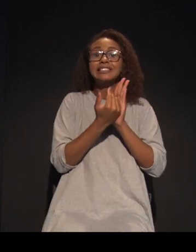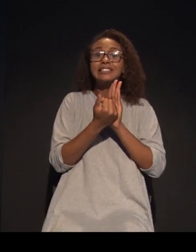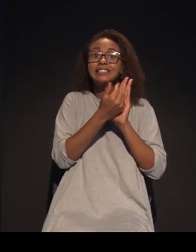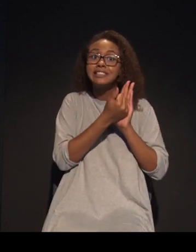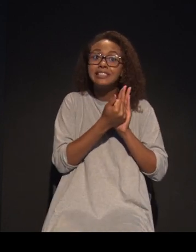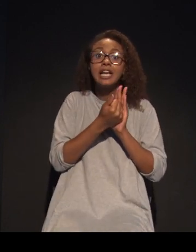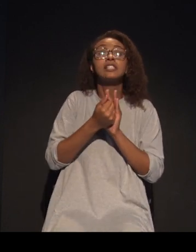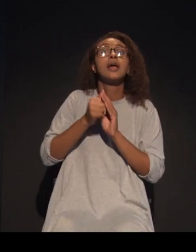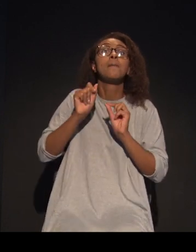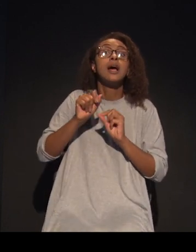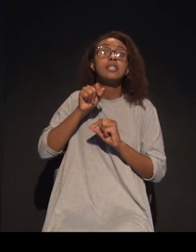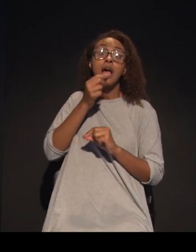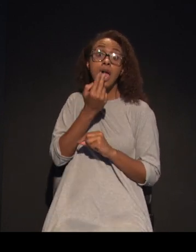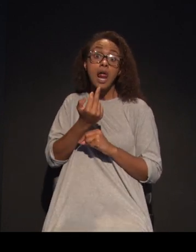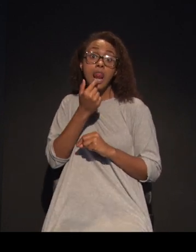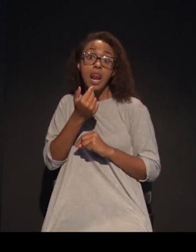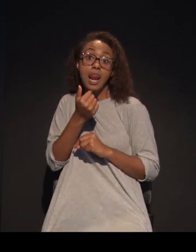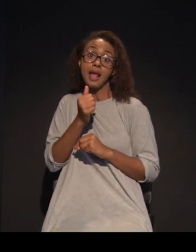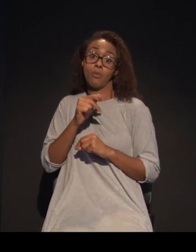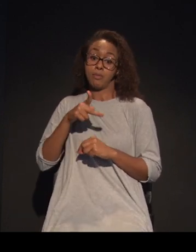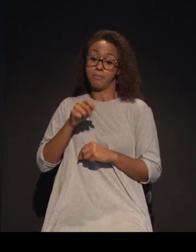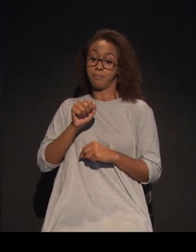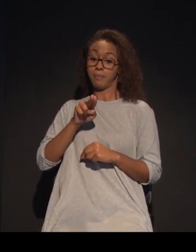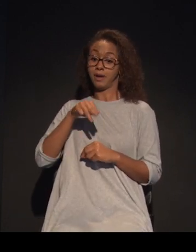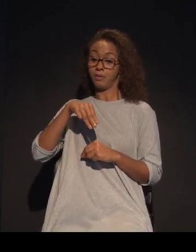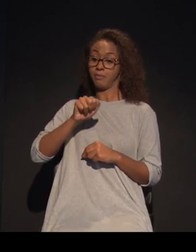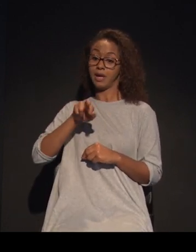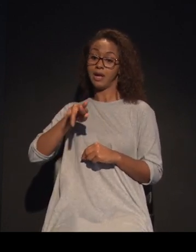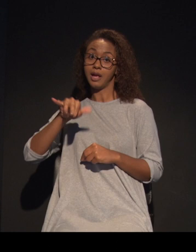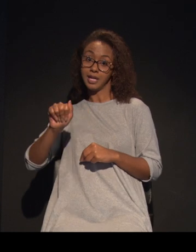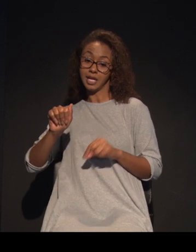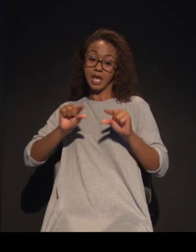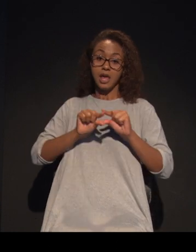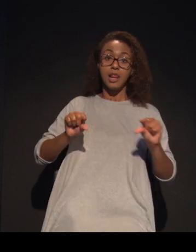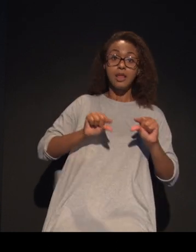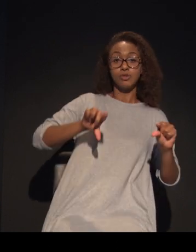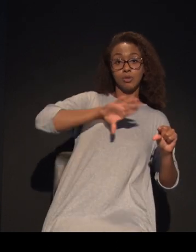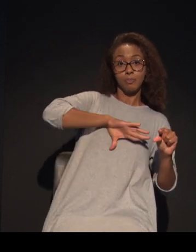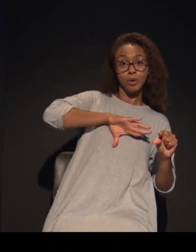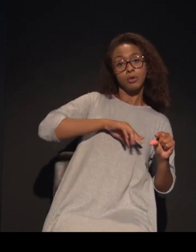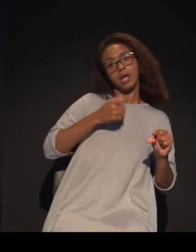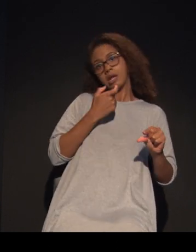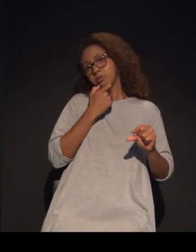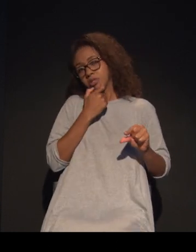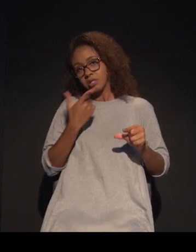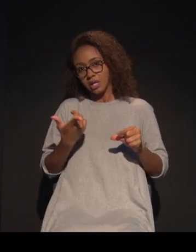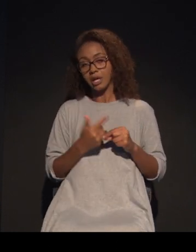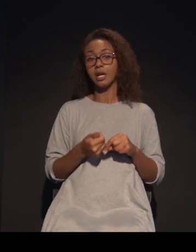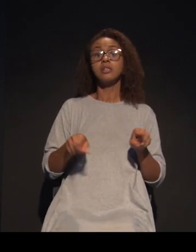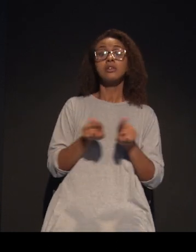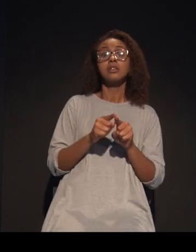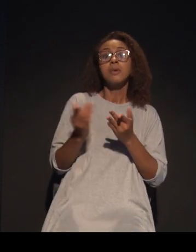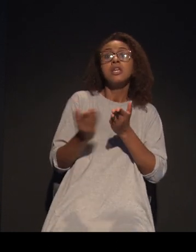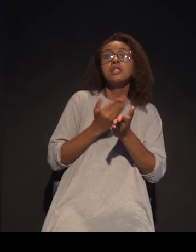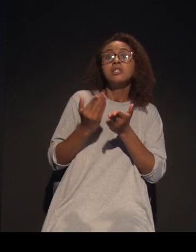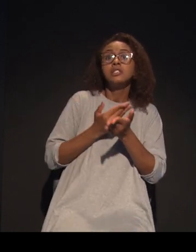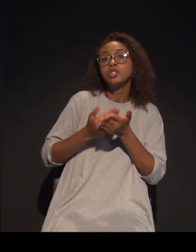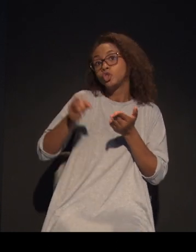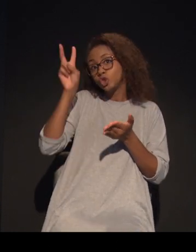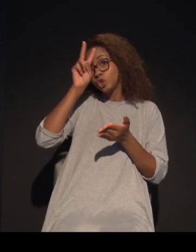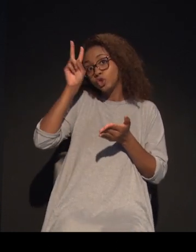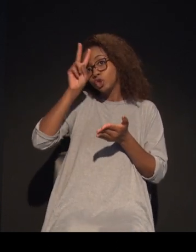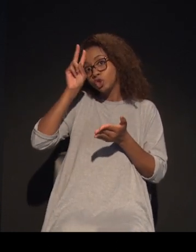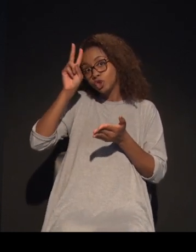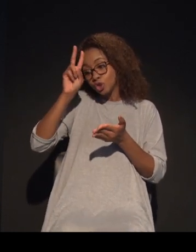legendada em português ou inglês livro de história de língua para enriquecer a educação escolar indígena palmari